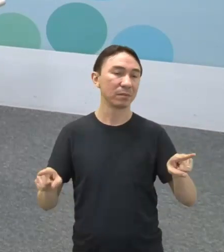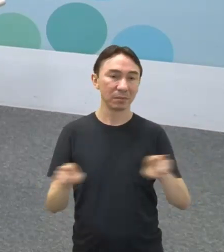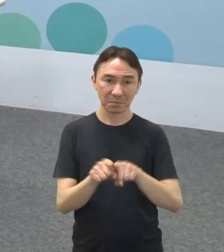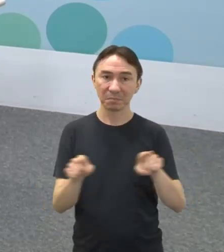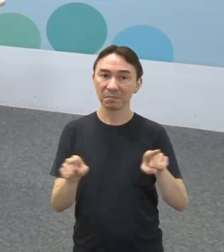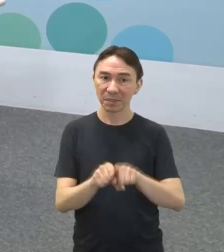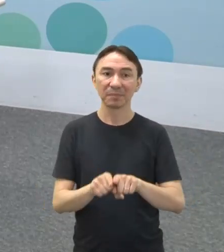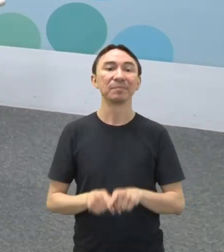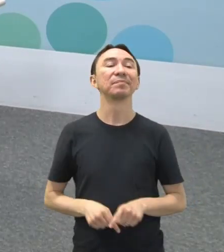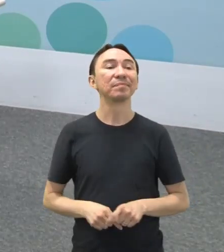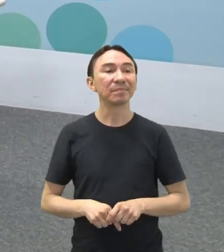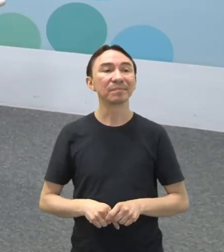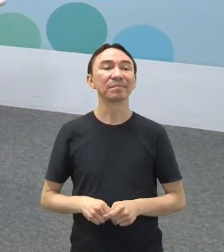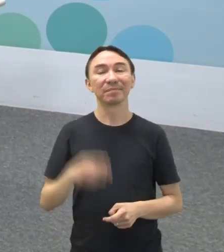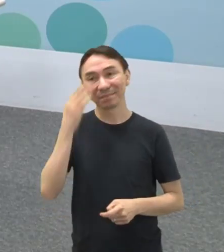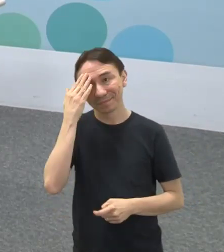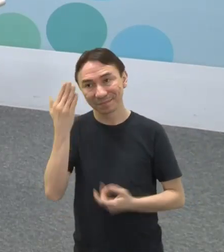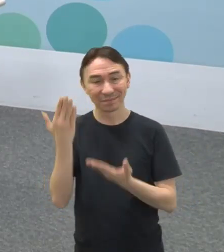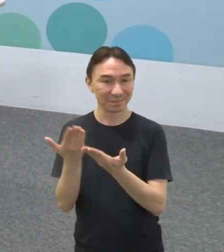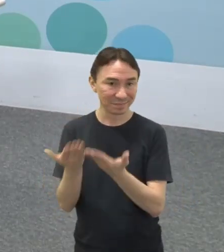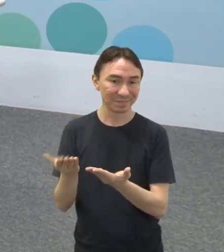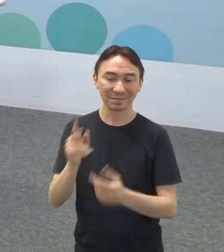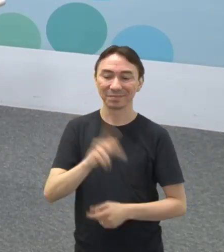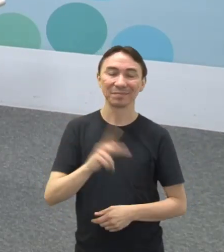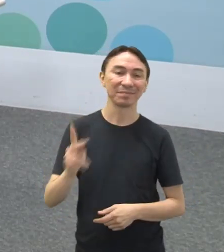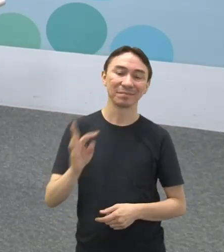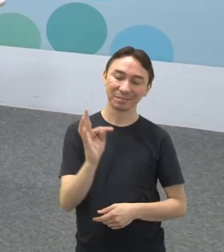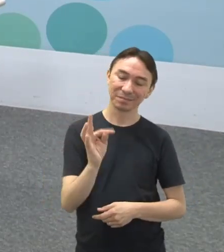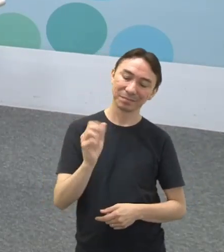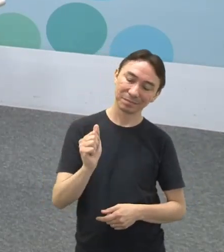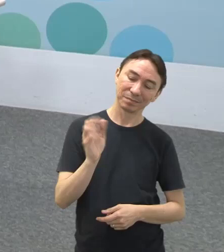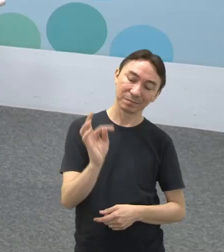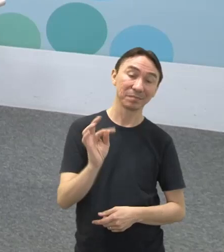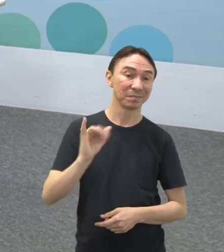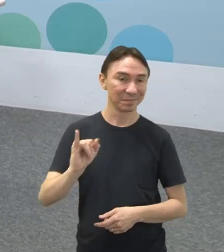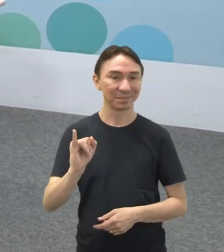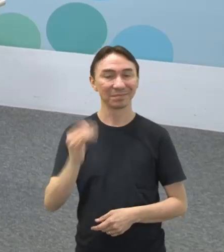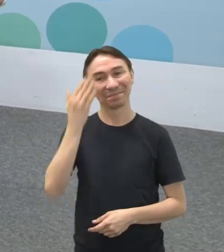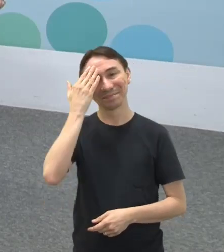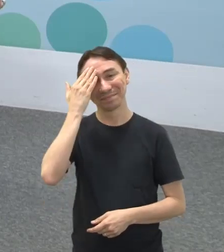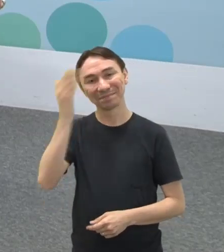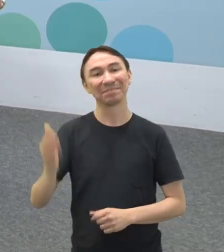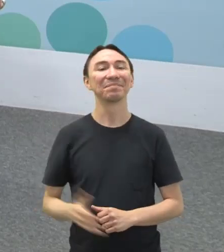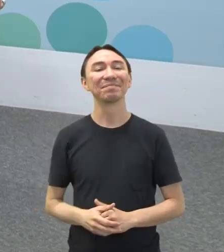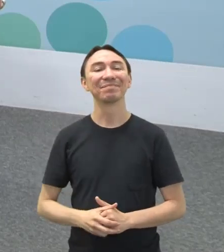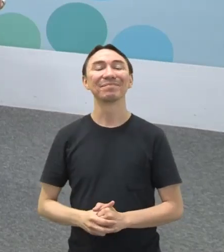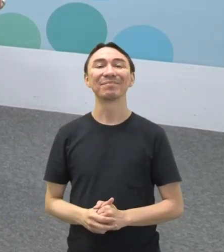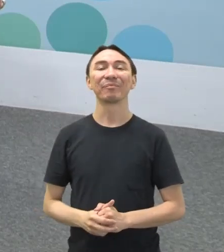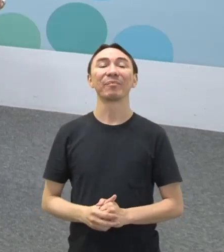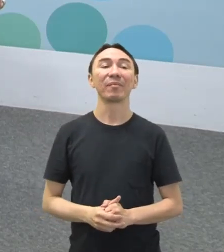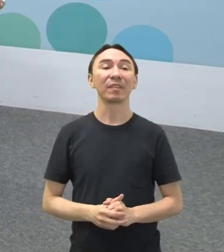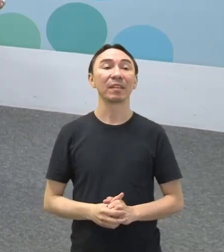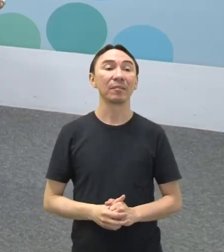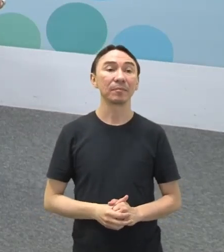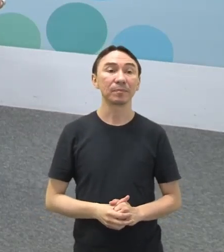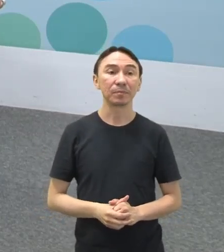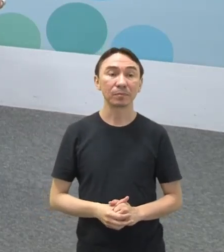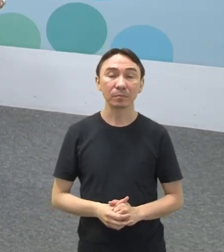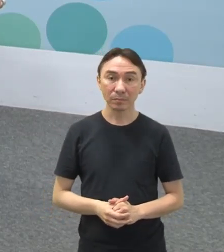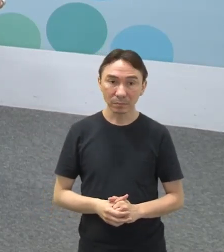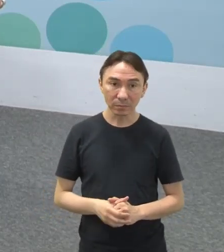obrigado obrigado Tati muito interessante muito obrigado Kátia bom então seguindo aí no